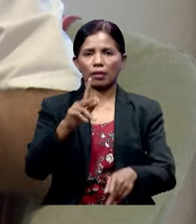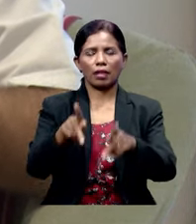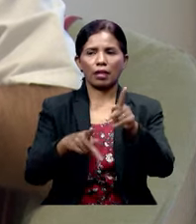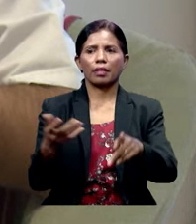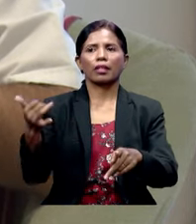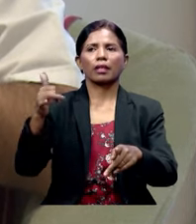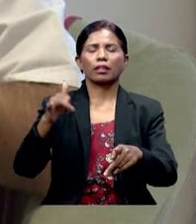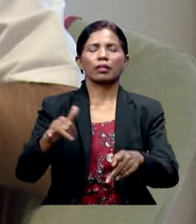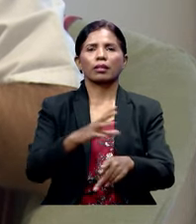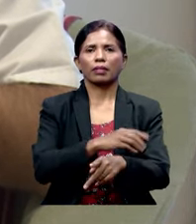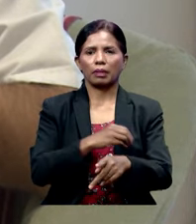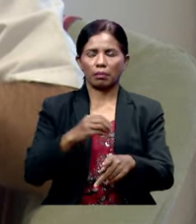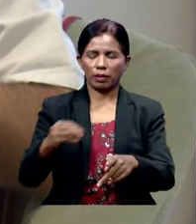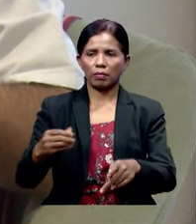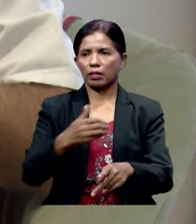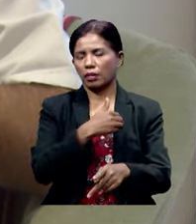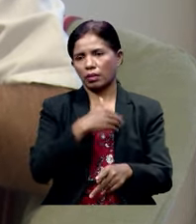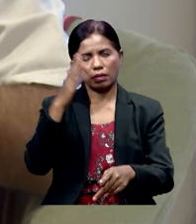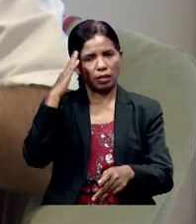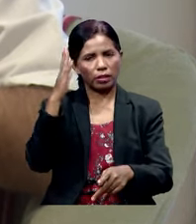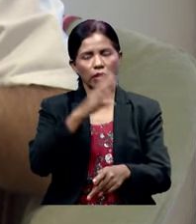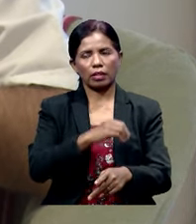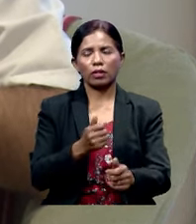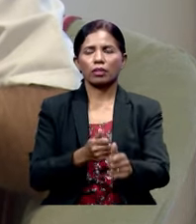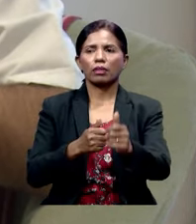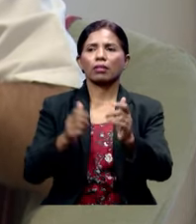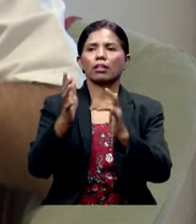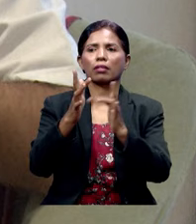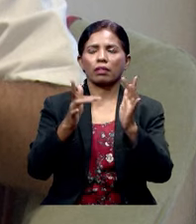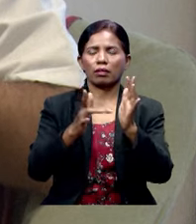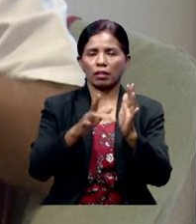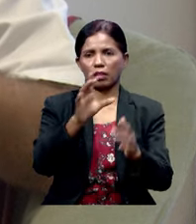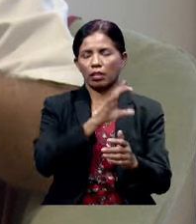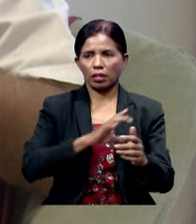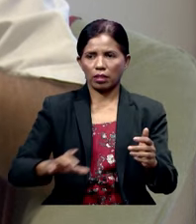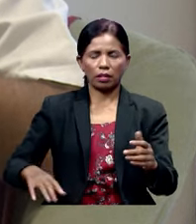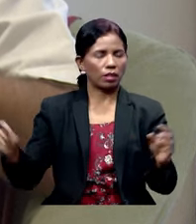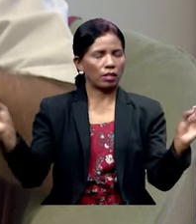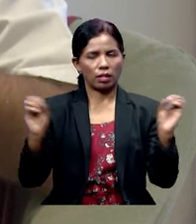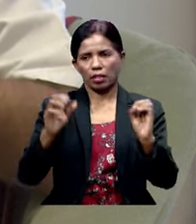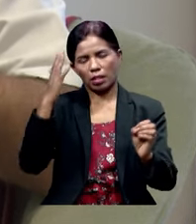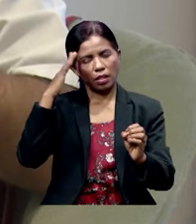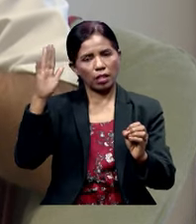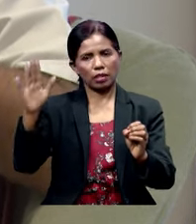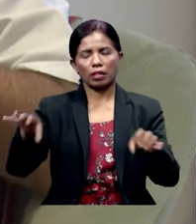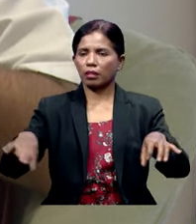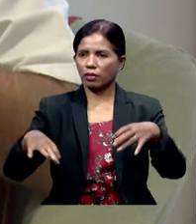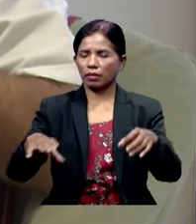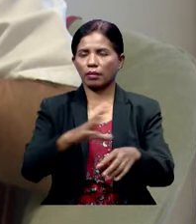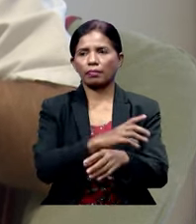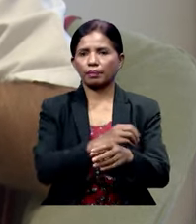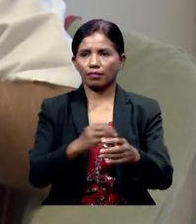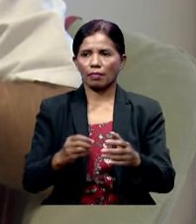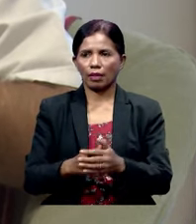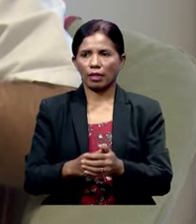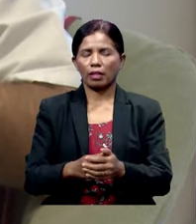da ingenuidade falando de Cristo mas depois não não tendo verdadeiramente esta